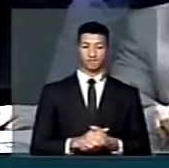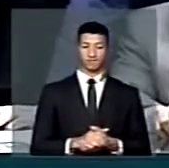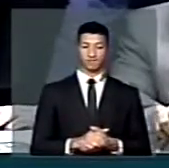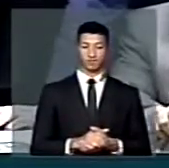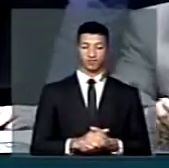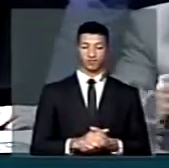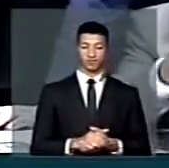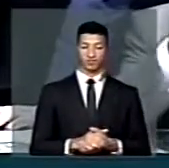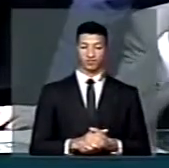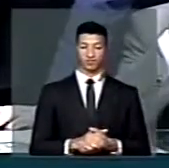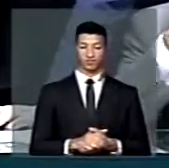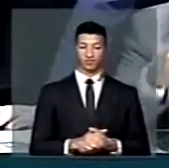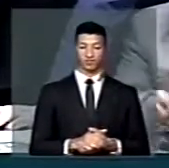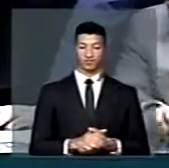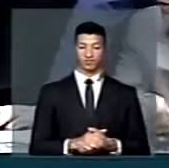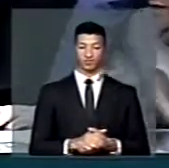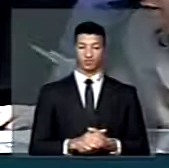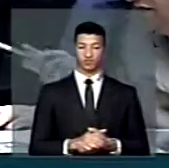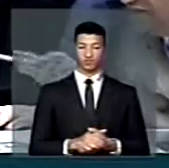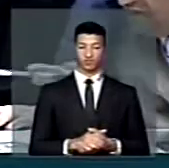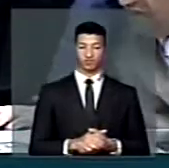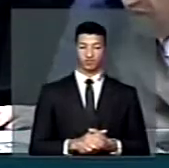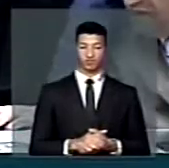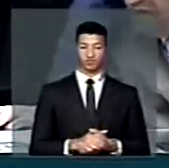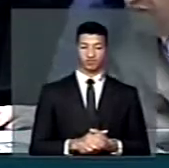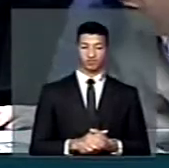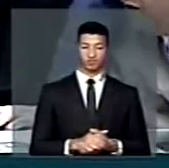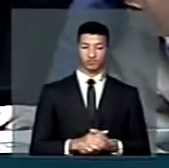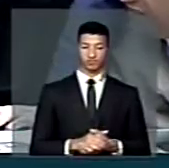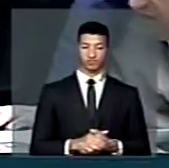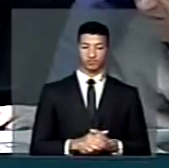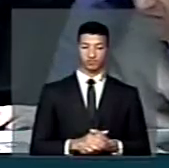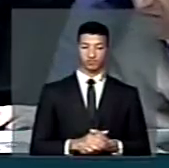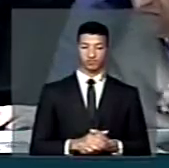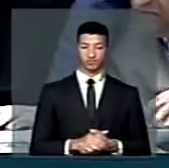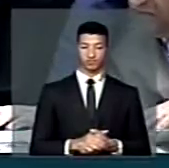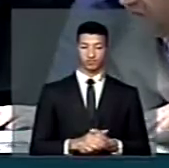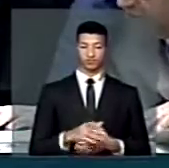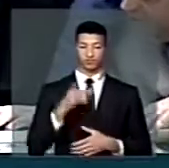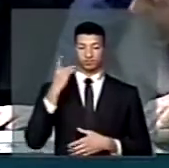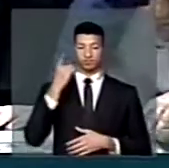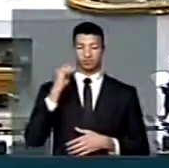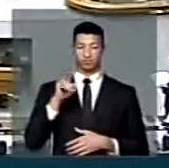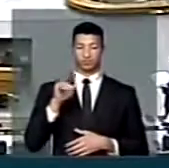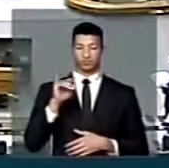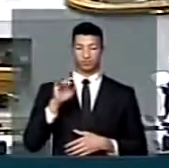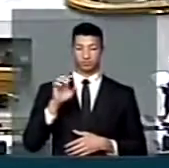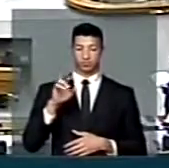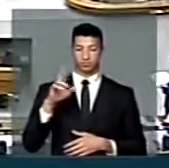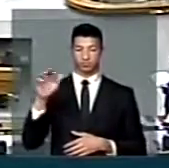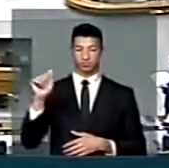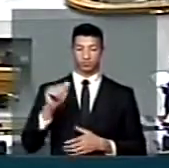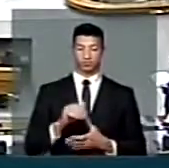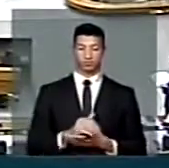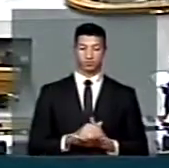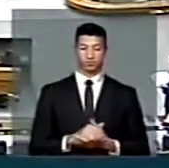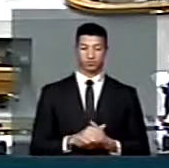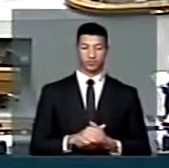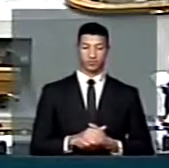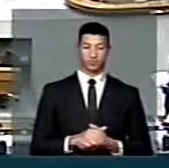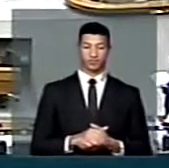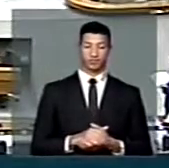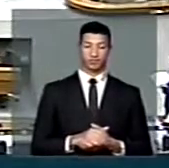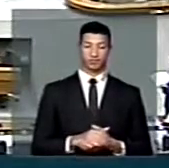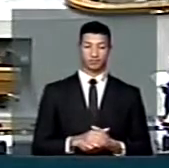Senhor presidente, para falar como líder. Para falar como líder, deputado Vieira da Cunha. Obrigado, presidente. PDT.